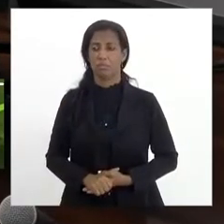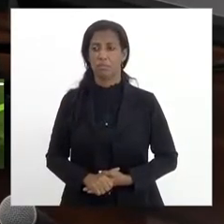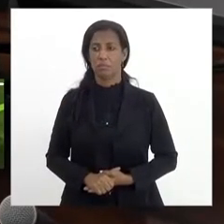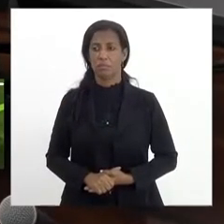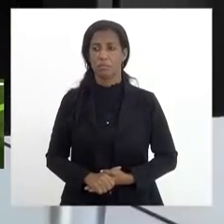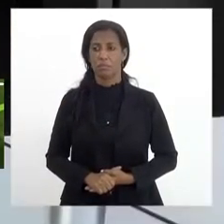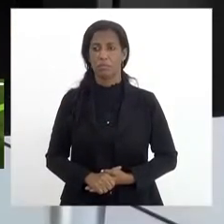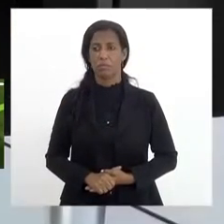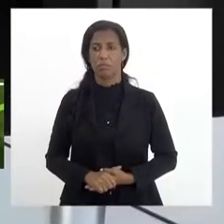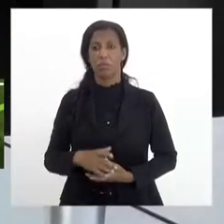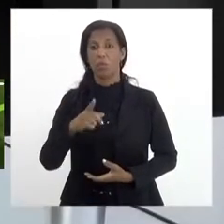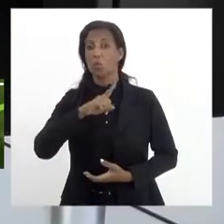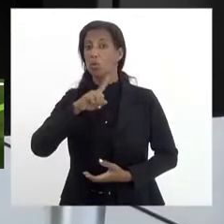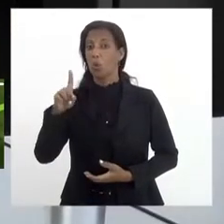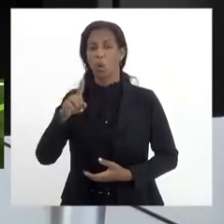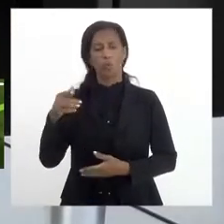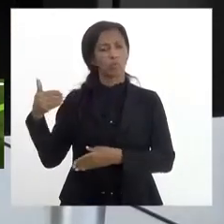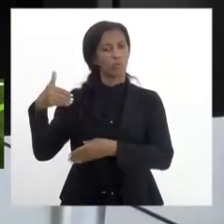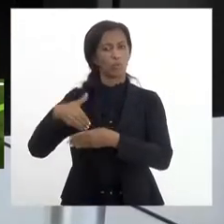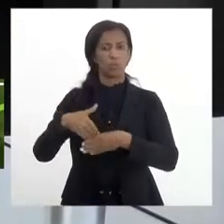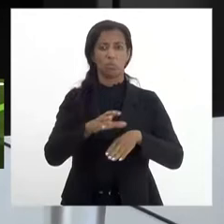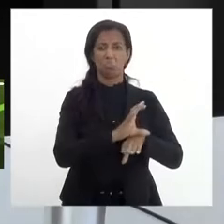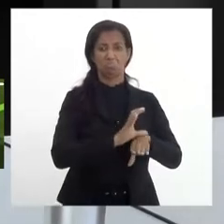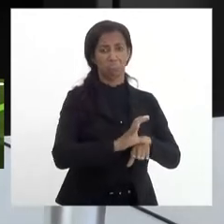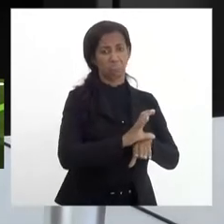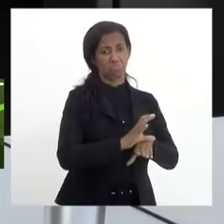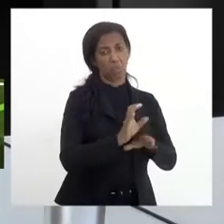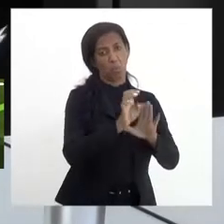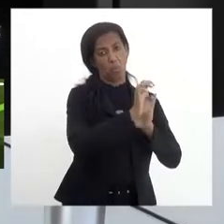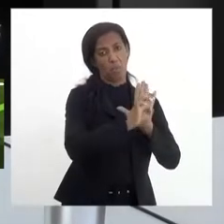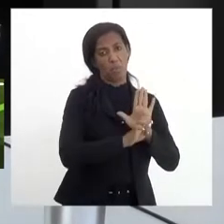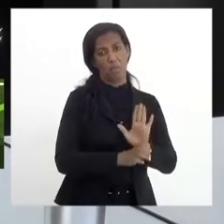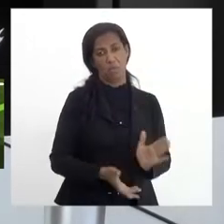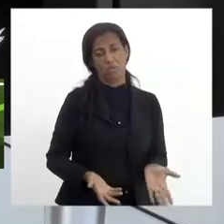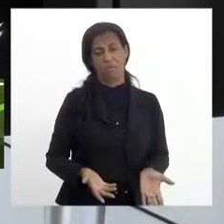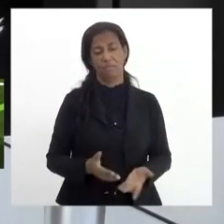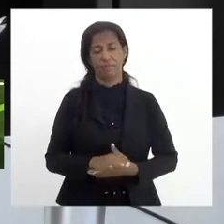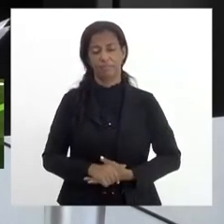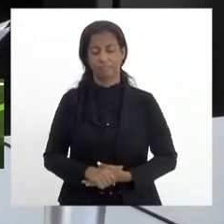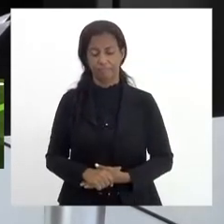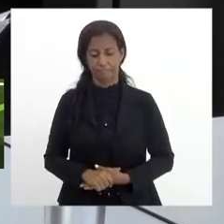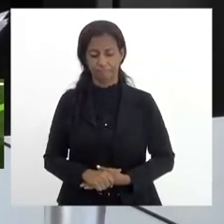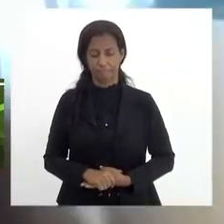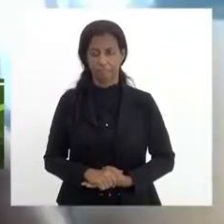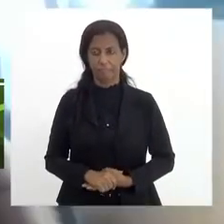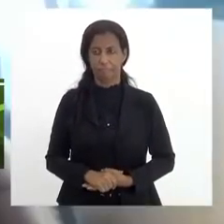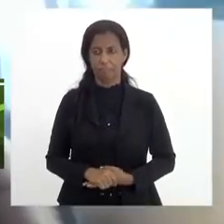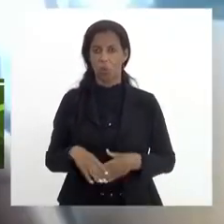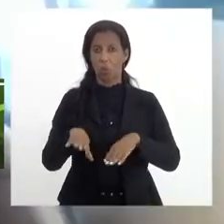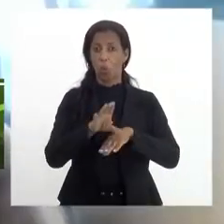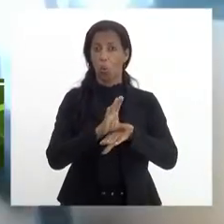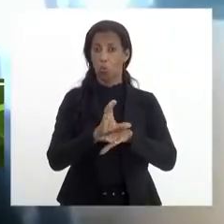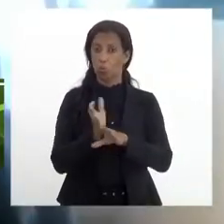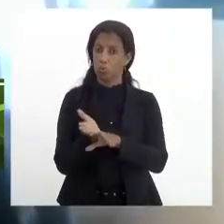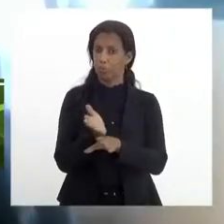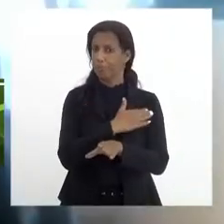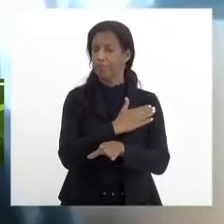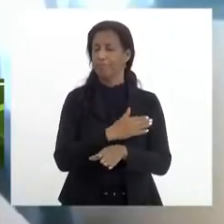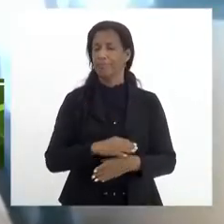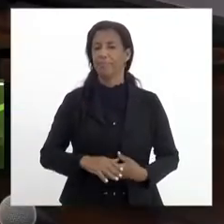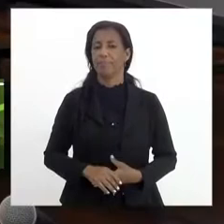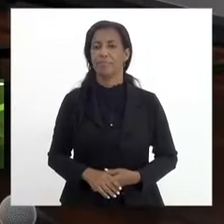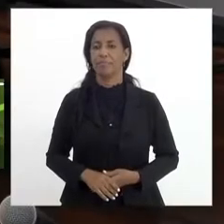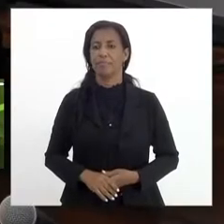nós não estamos votando constitucionalidade, a gente está votando emenda. É verdade. Constitucionalidade já passou. E